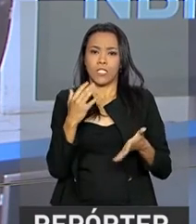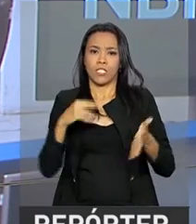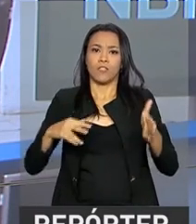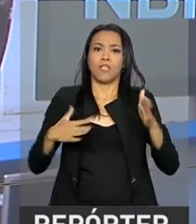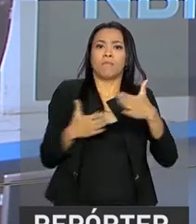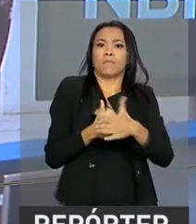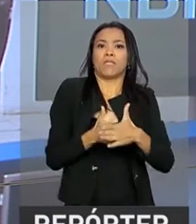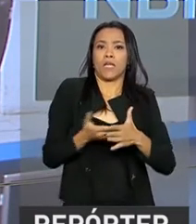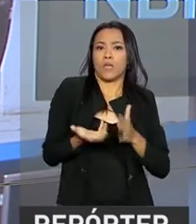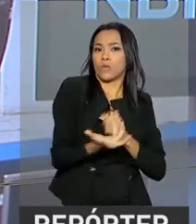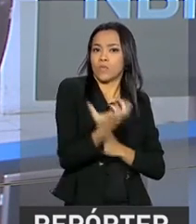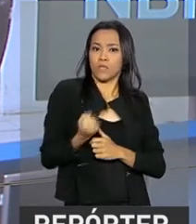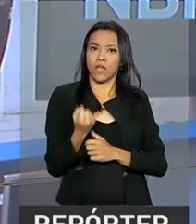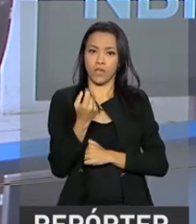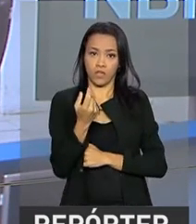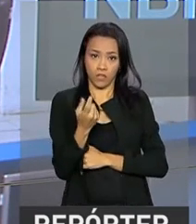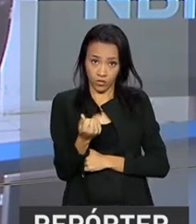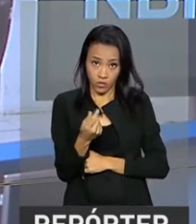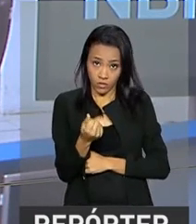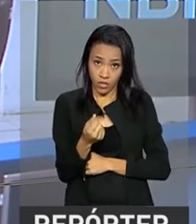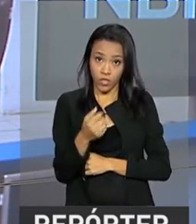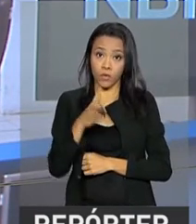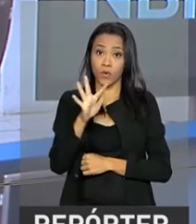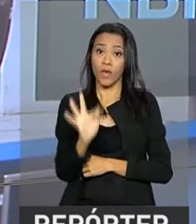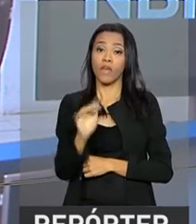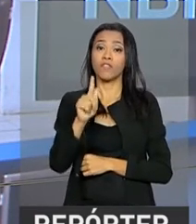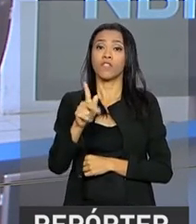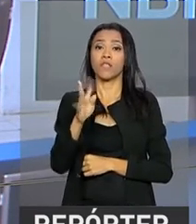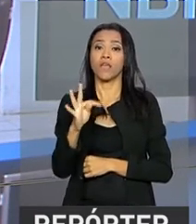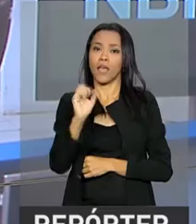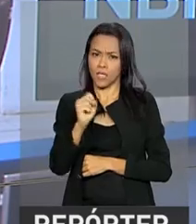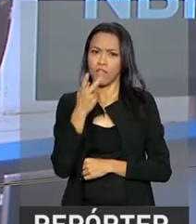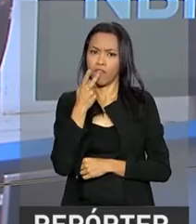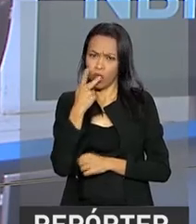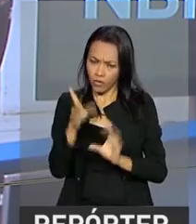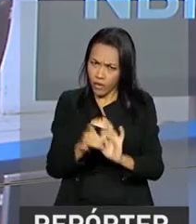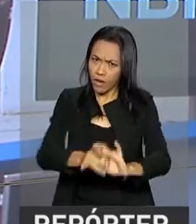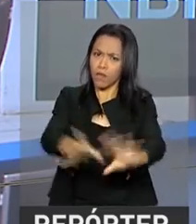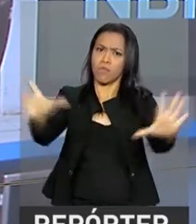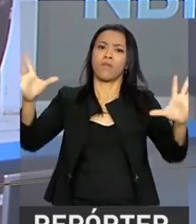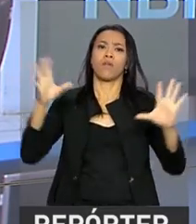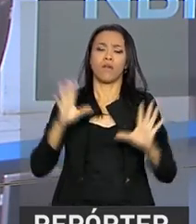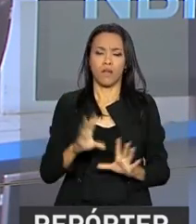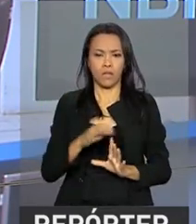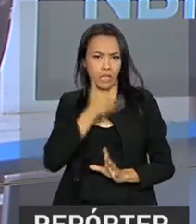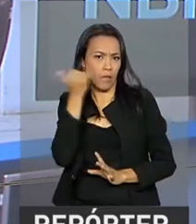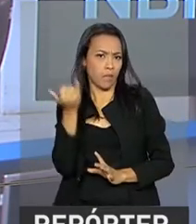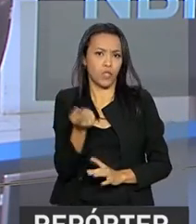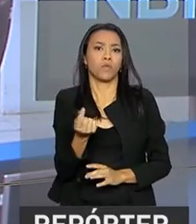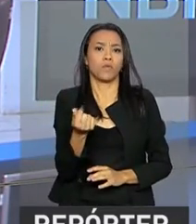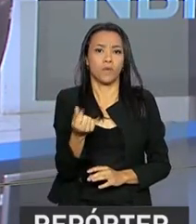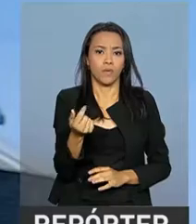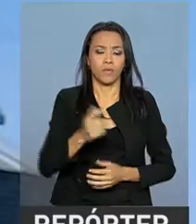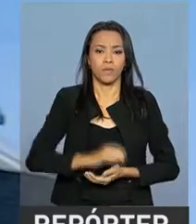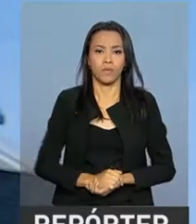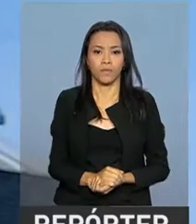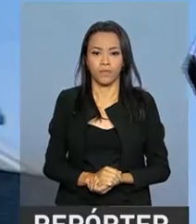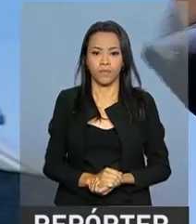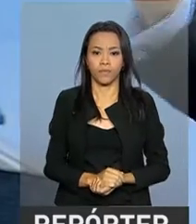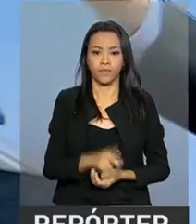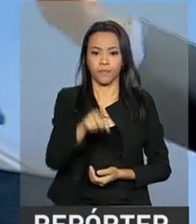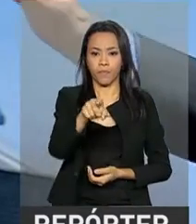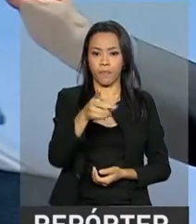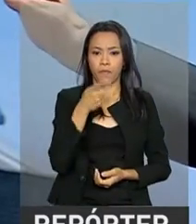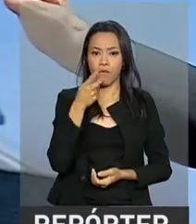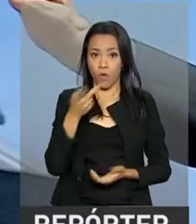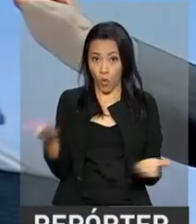do FGTS. Ele confirmou que vai liberar todo o saldo, independentemente do valor. Hoje